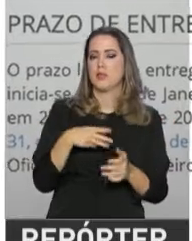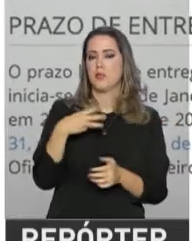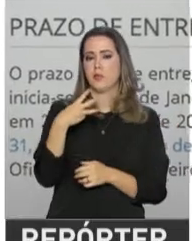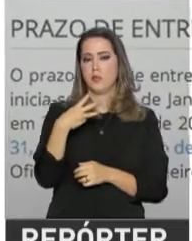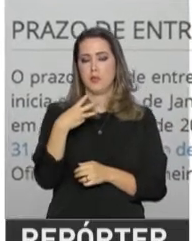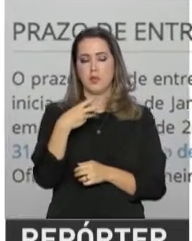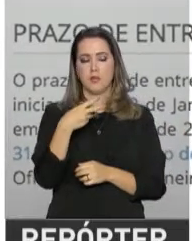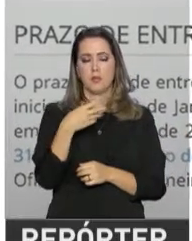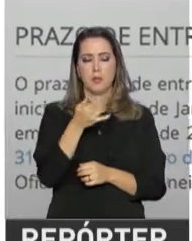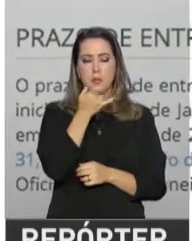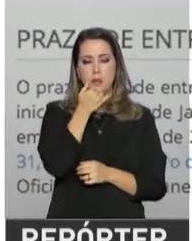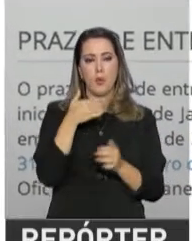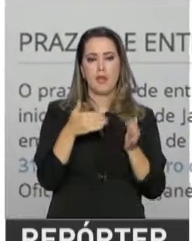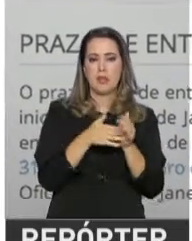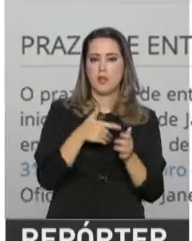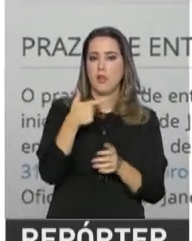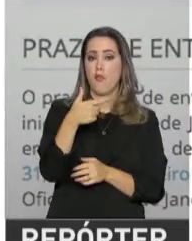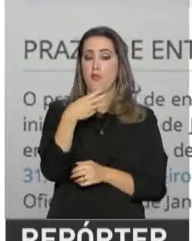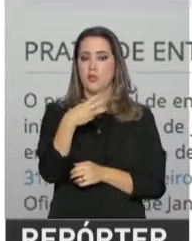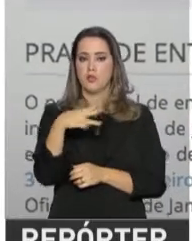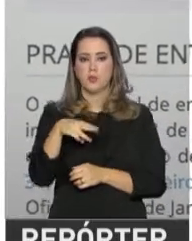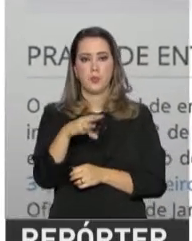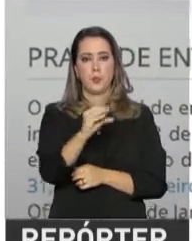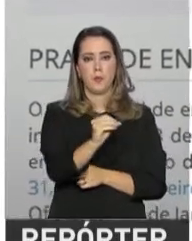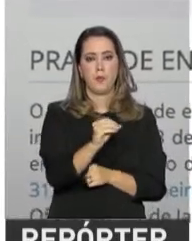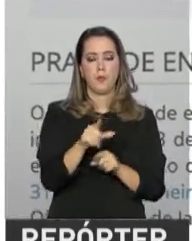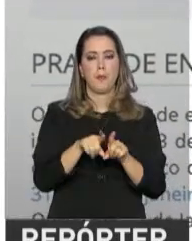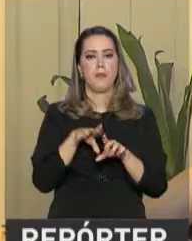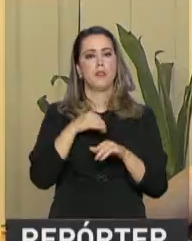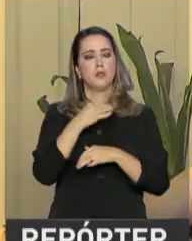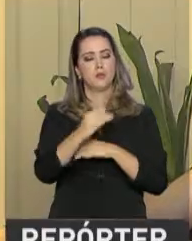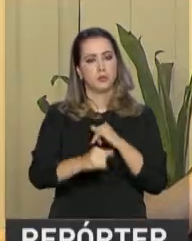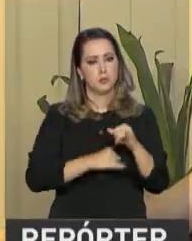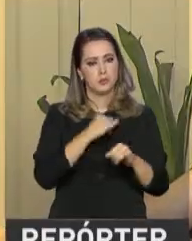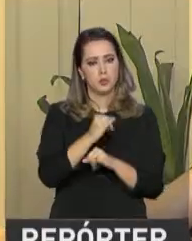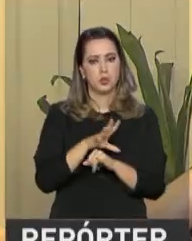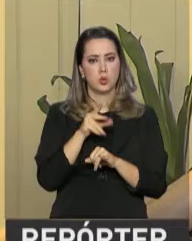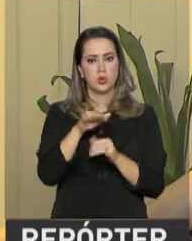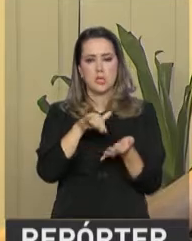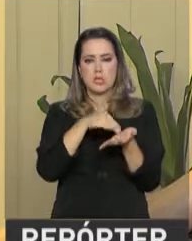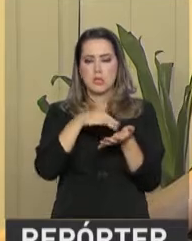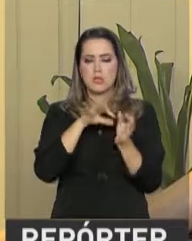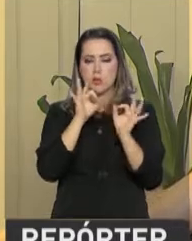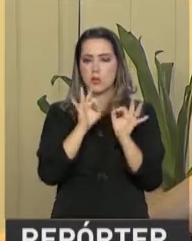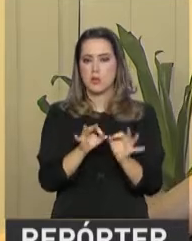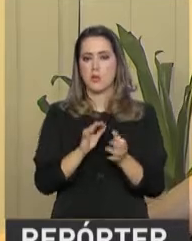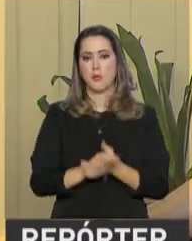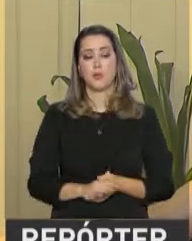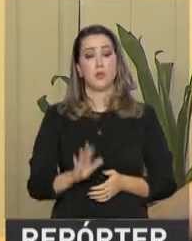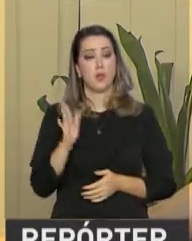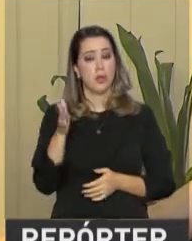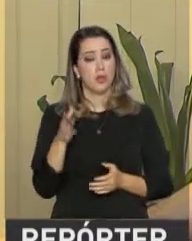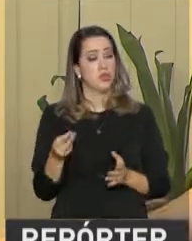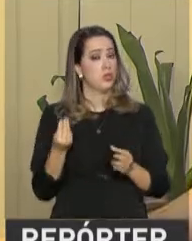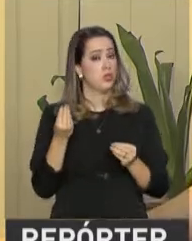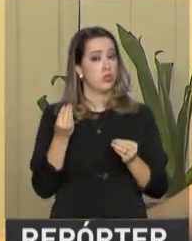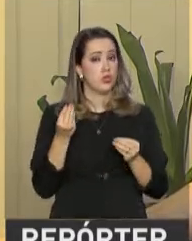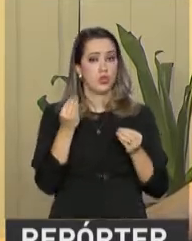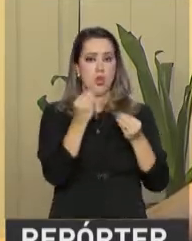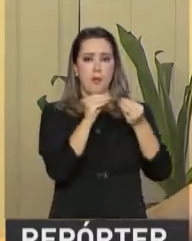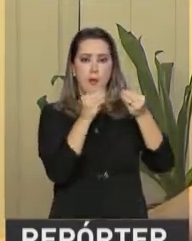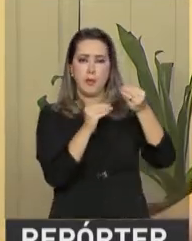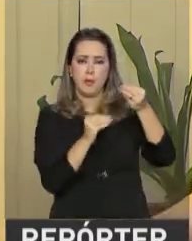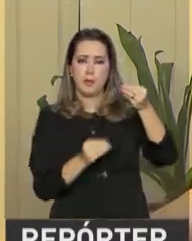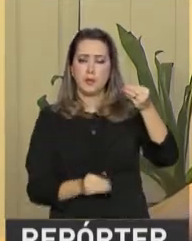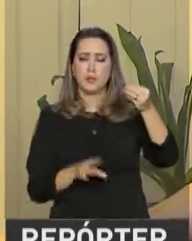de março para preencher a declaração tudo é feito pela internet essas novas modalidades já fazem parte leste da rais os campos já